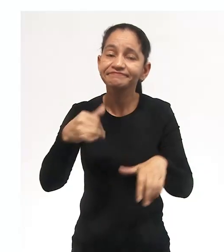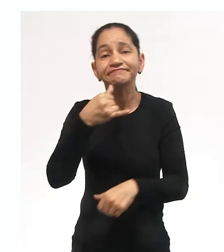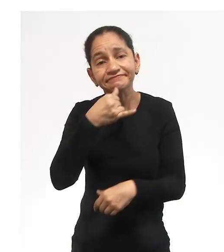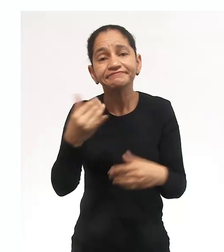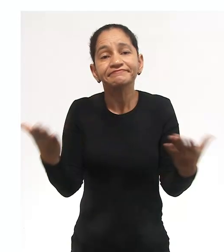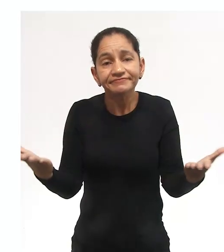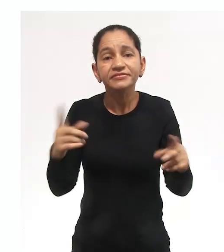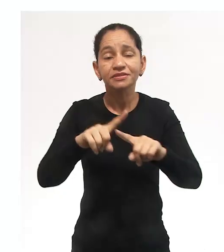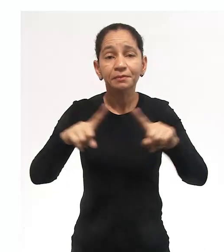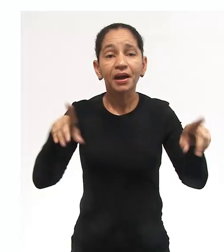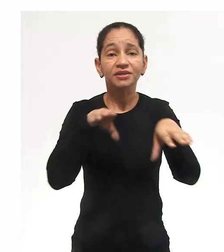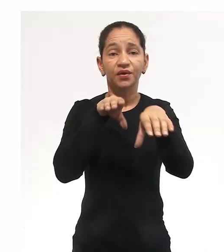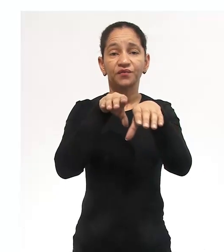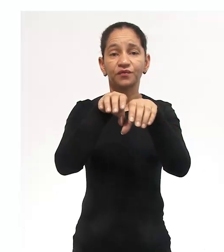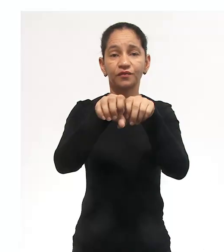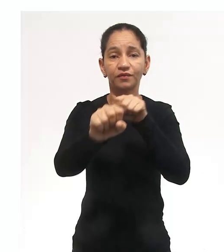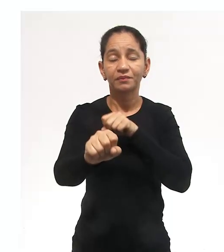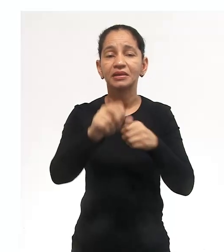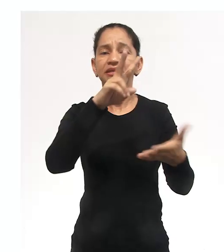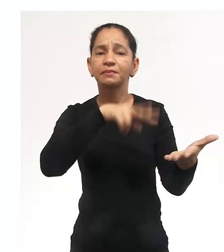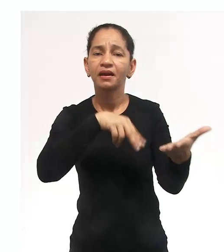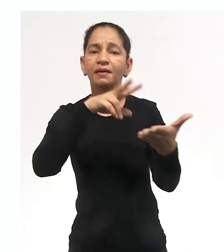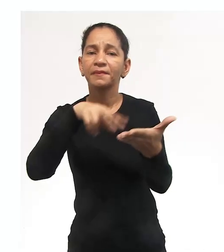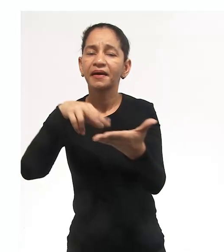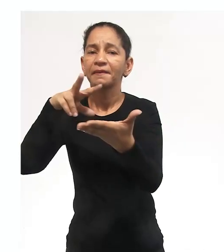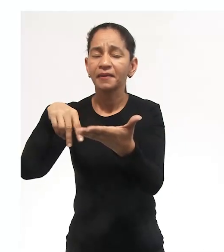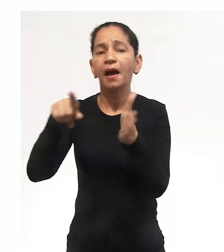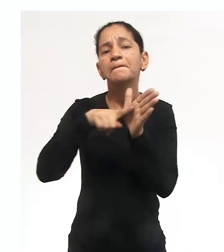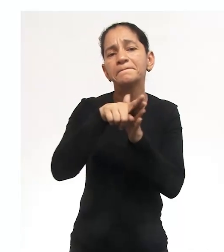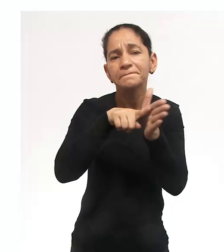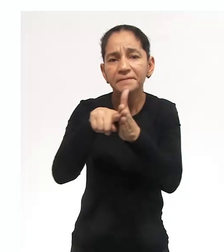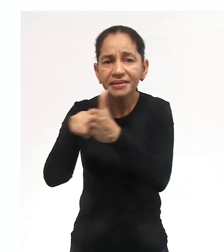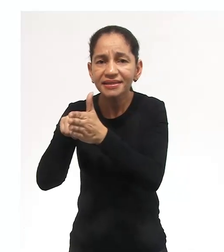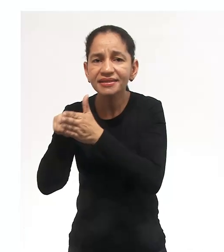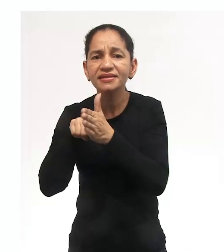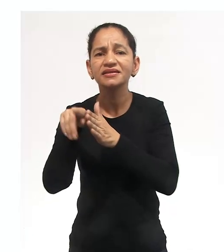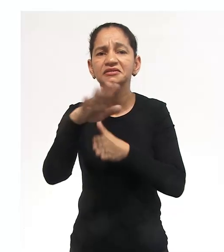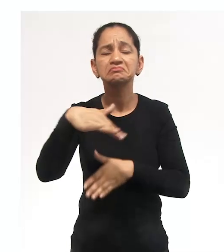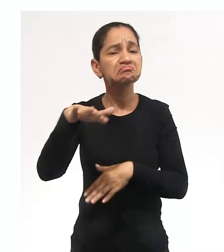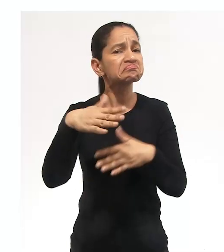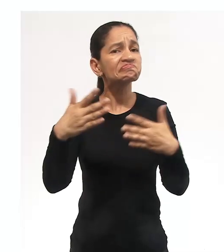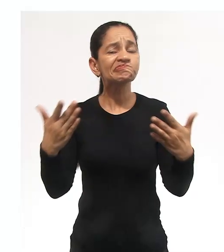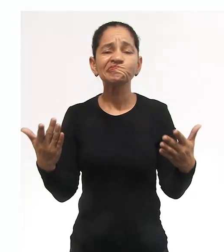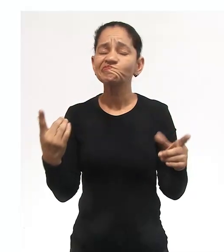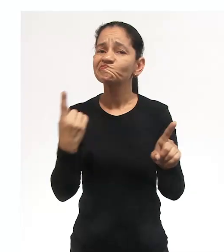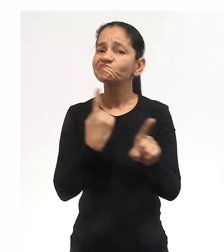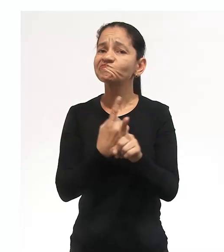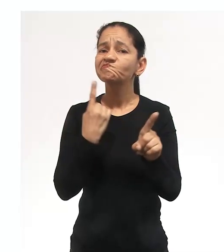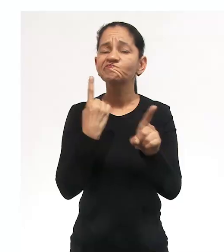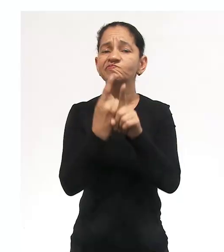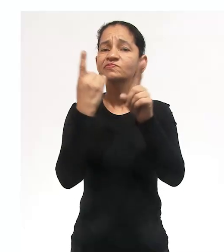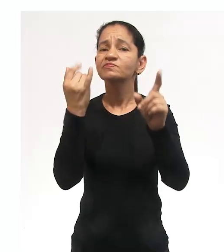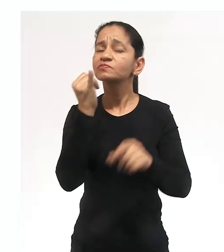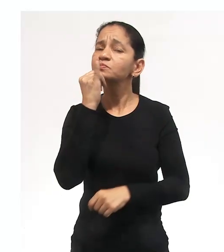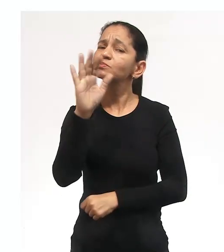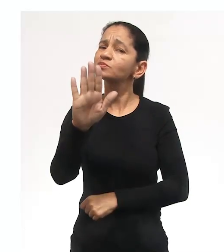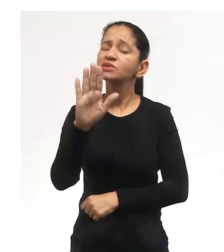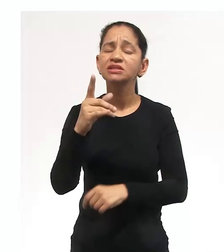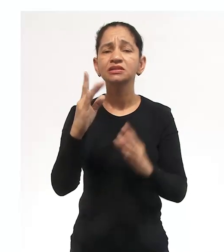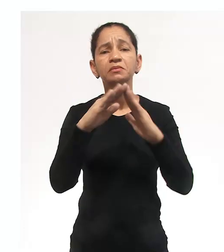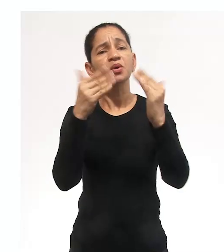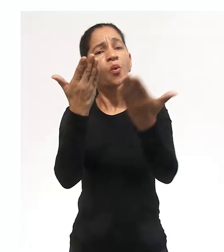porque, infelizmente, a nossa formação nas leituras, nas pesquisas, nós não